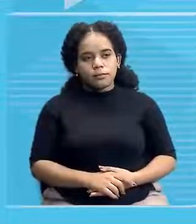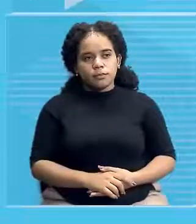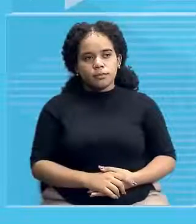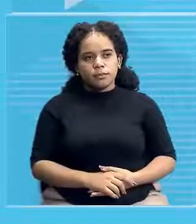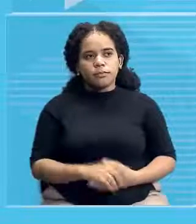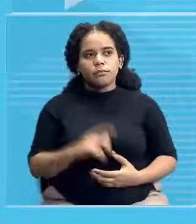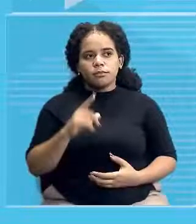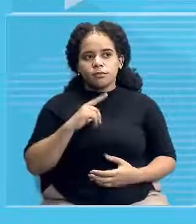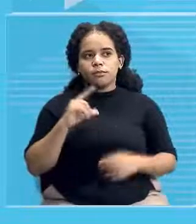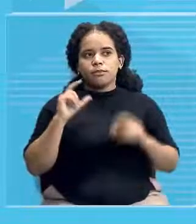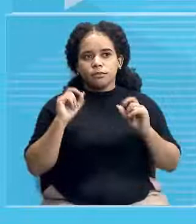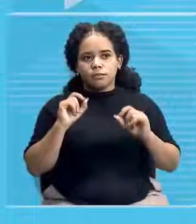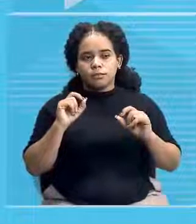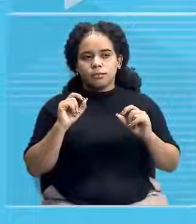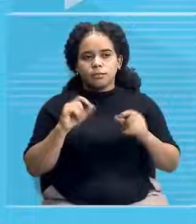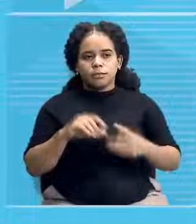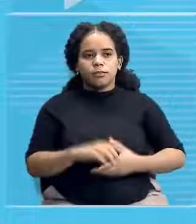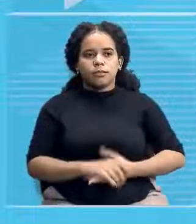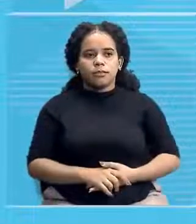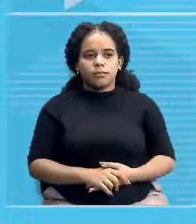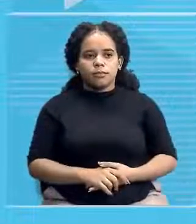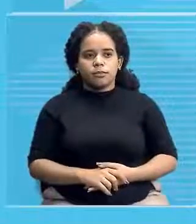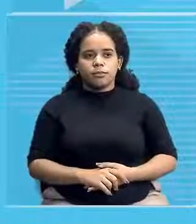questão é a seguinte: